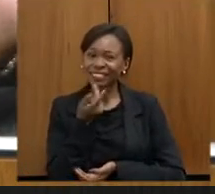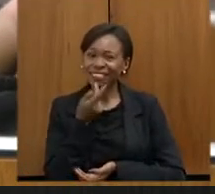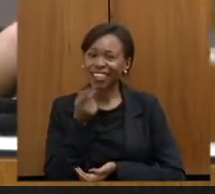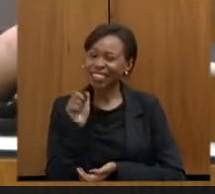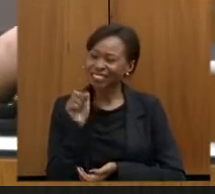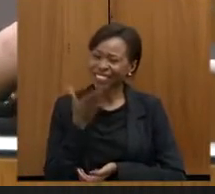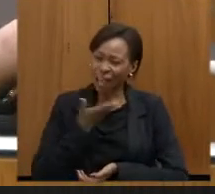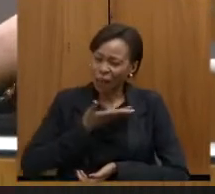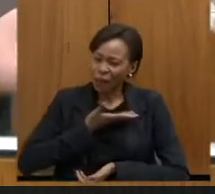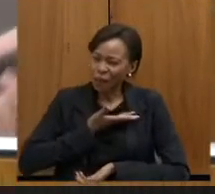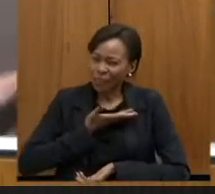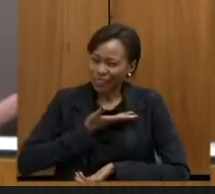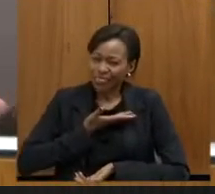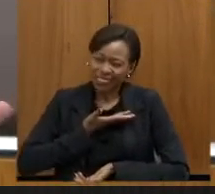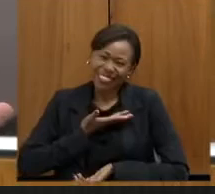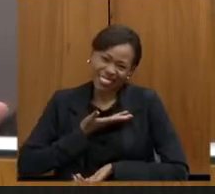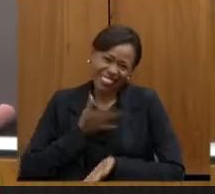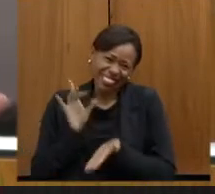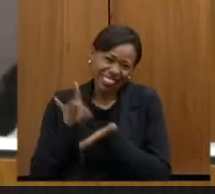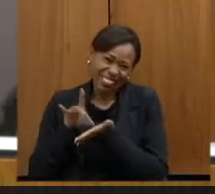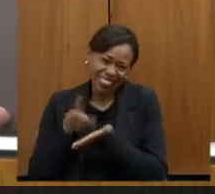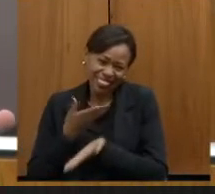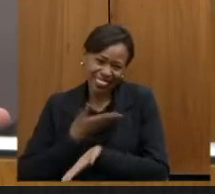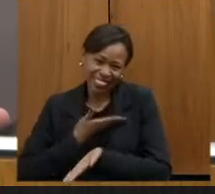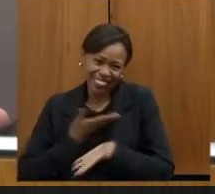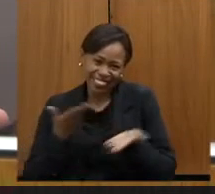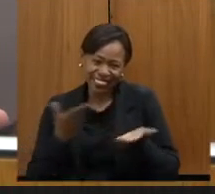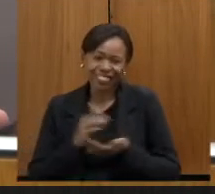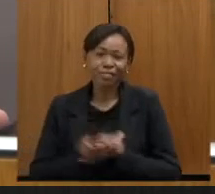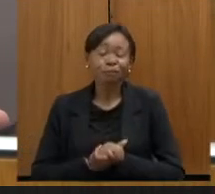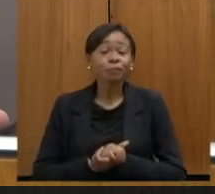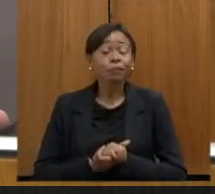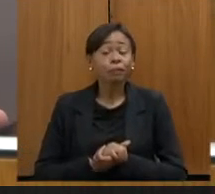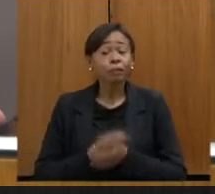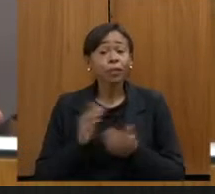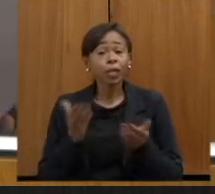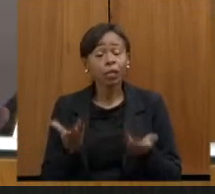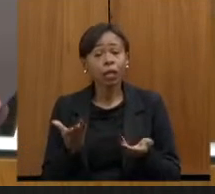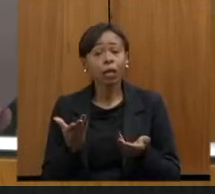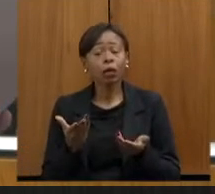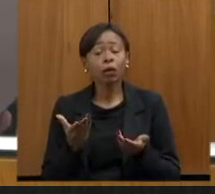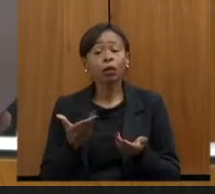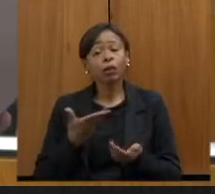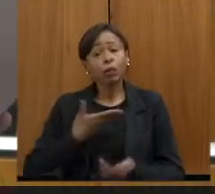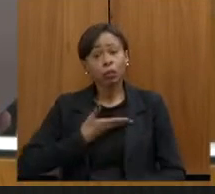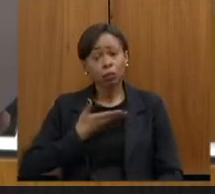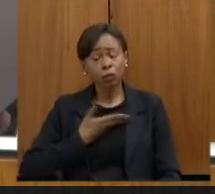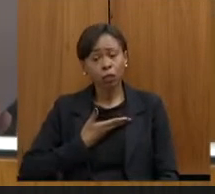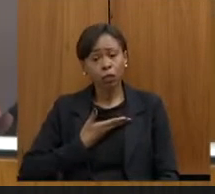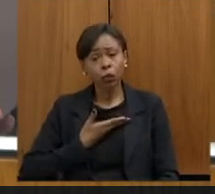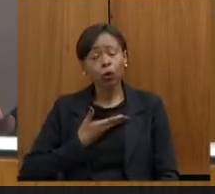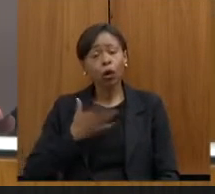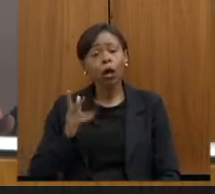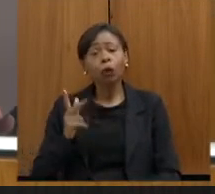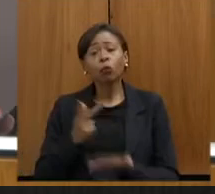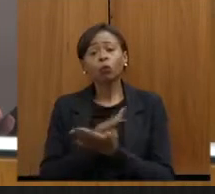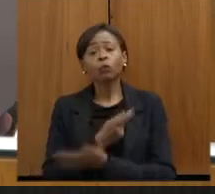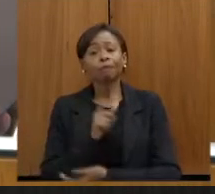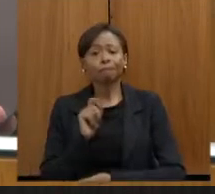colegas, meus colegas de mesa, não Com vontade. Tá. Então, meus amigos, o que acontece